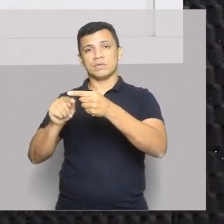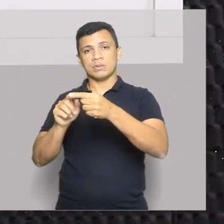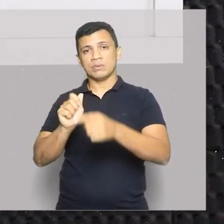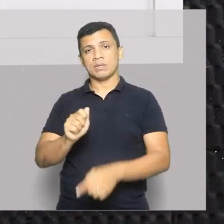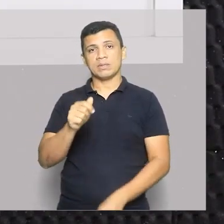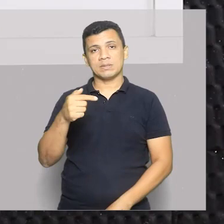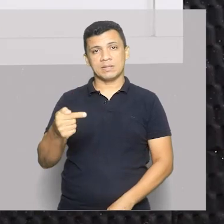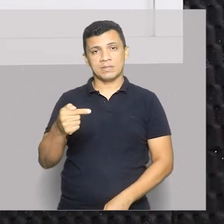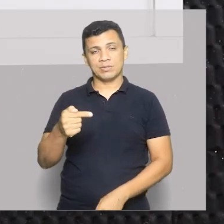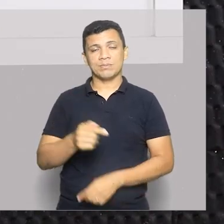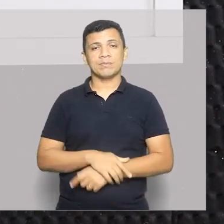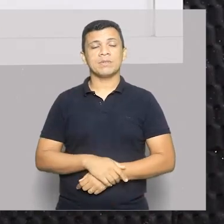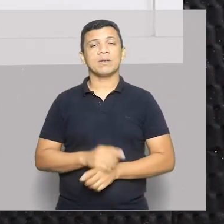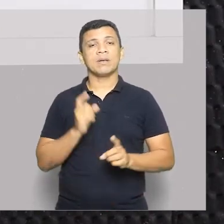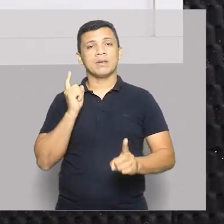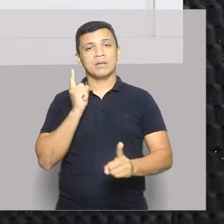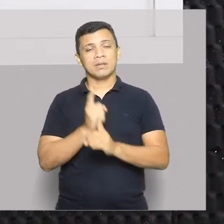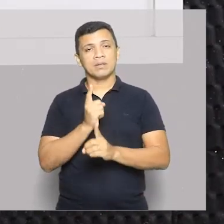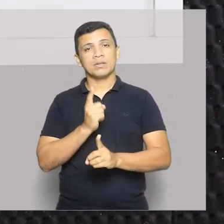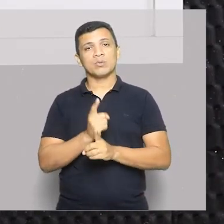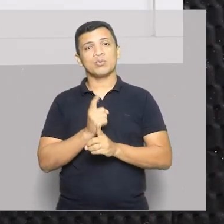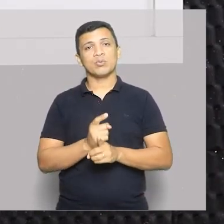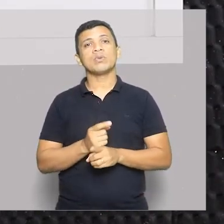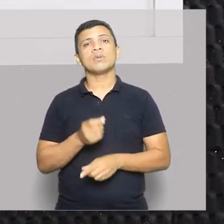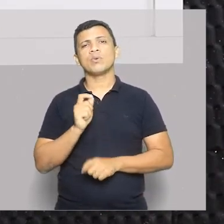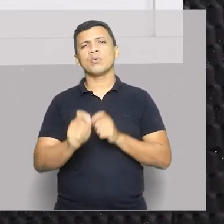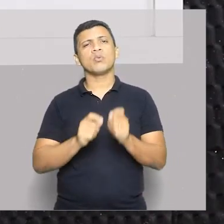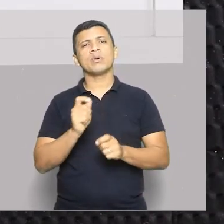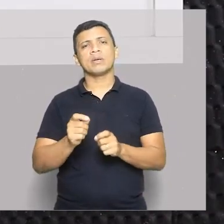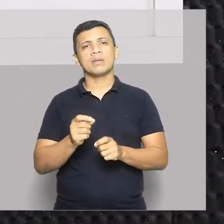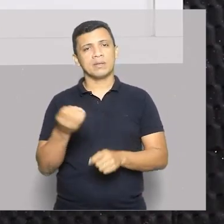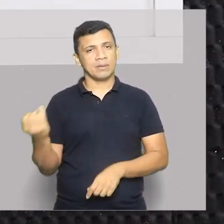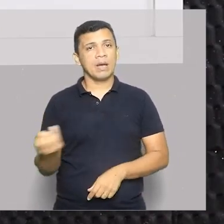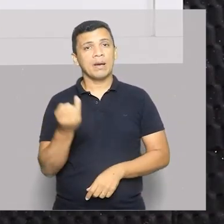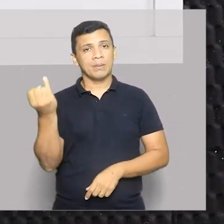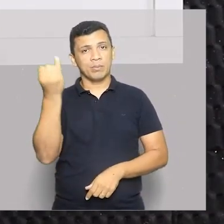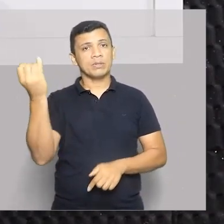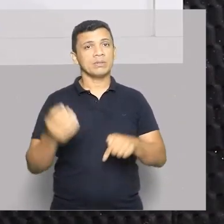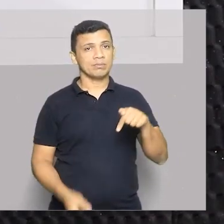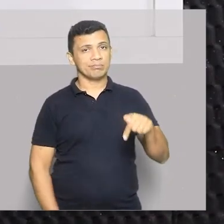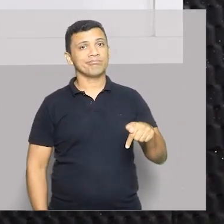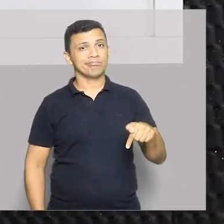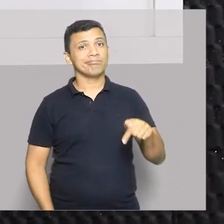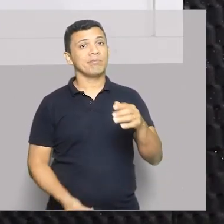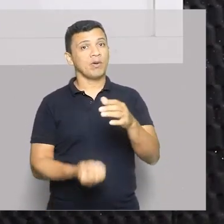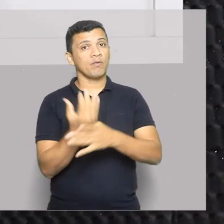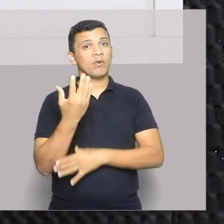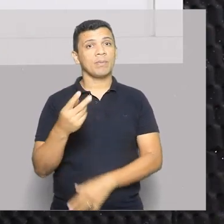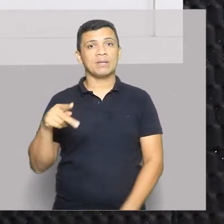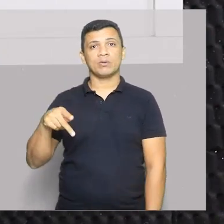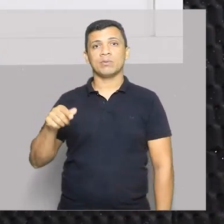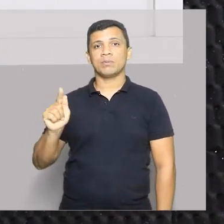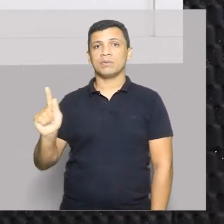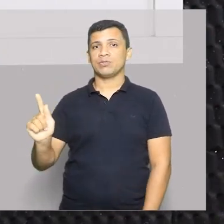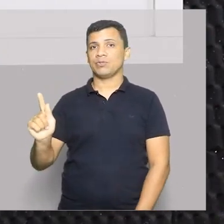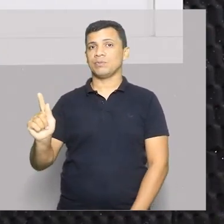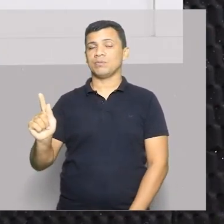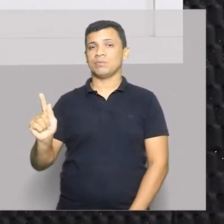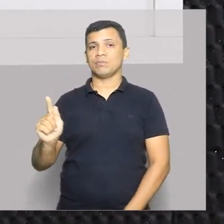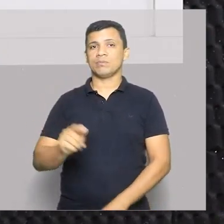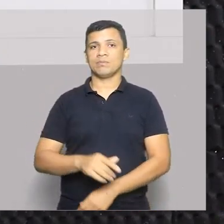A9. Aí você encontra justamente esse elemento aqui, importante, que é o elemento formador da PA.